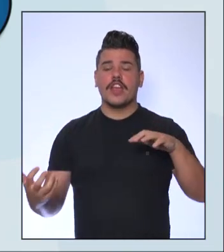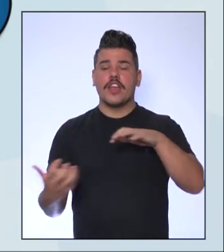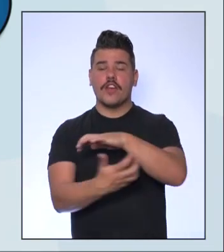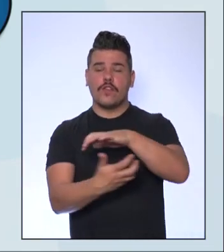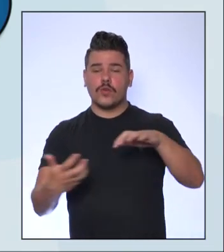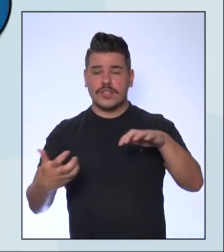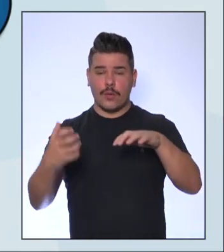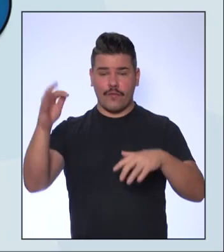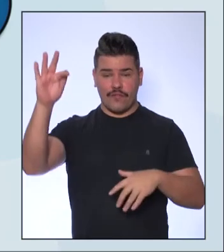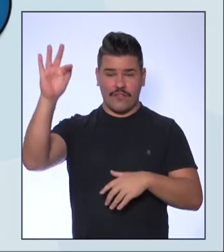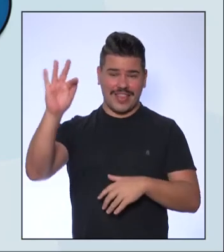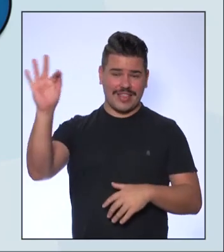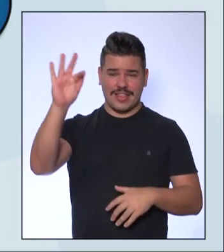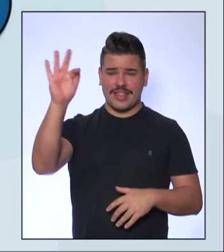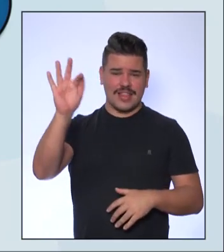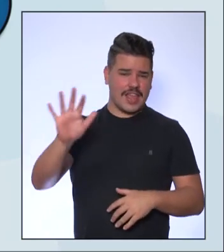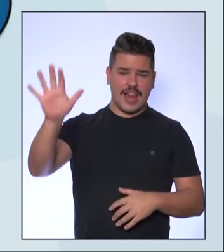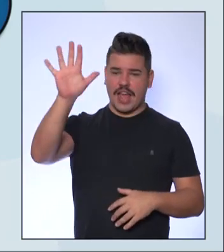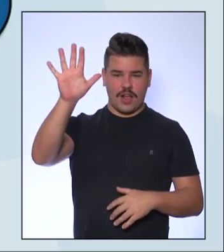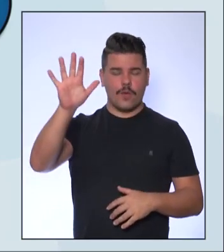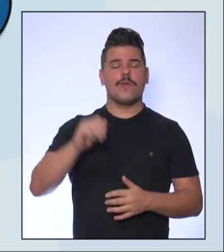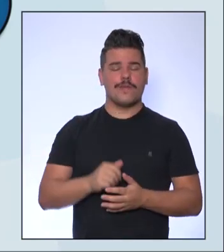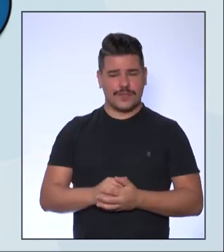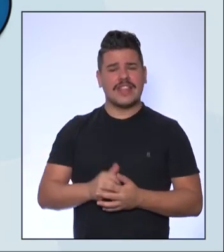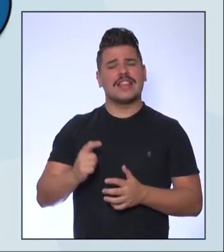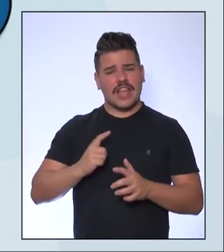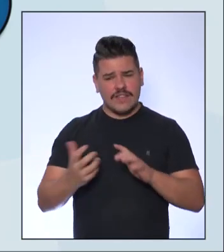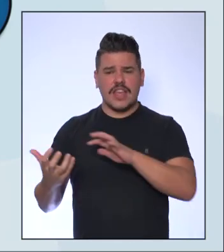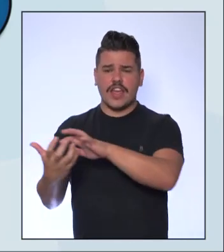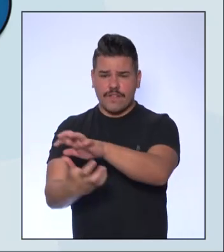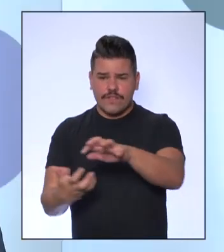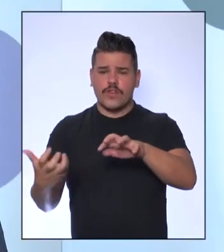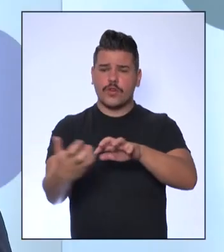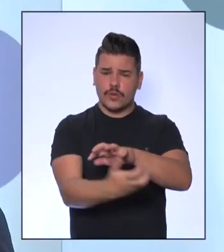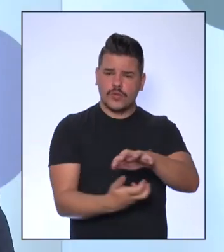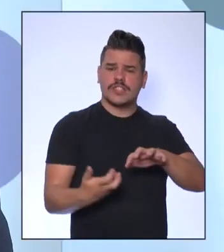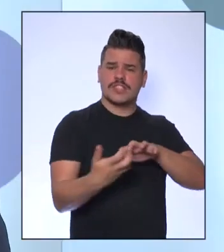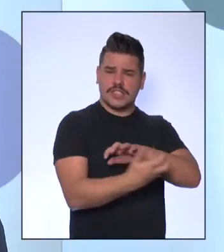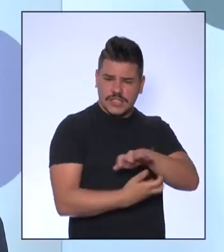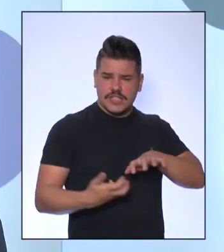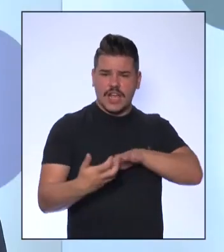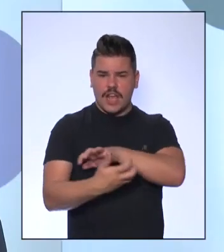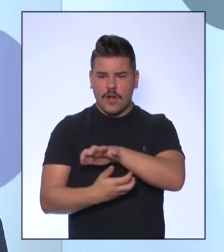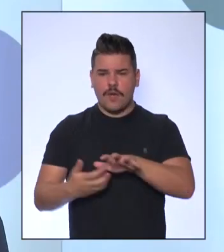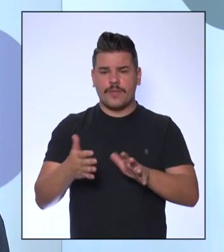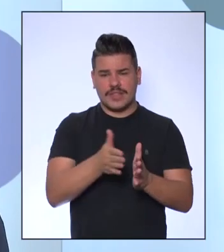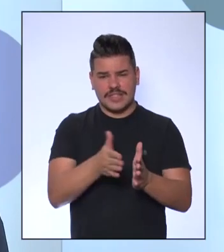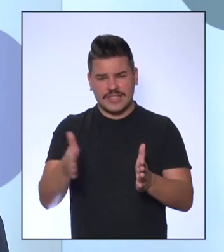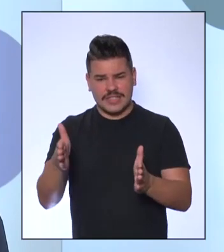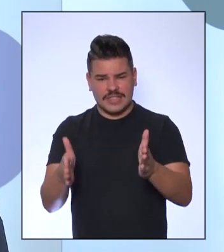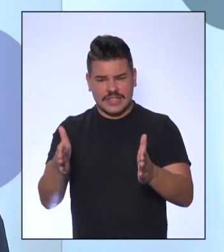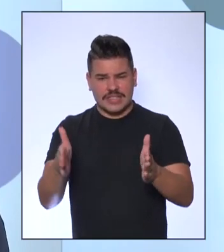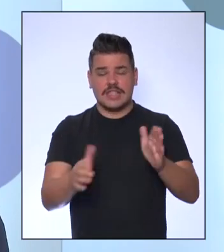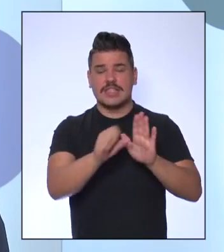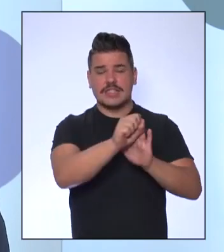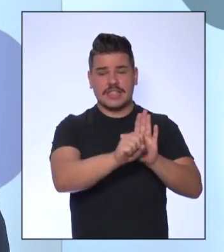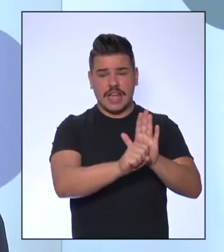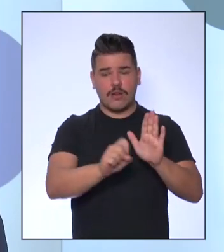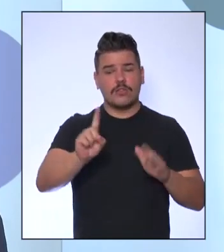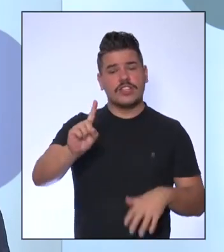Federalista. Essas foram revoluções que aconteceram no finalzinho do século XIX, começo do século